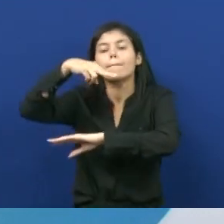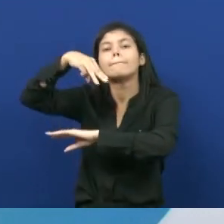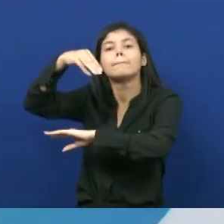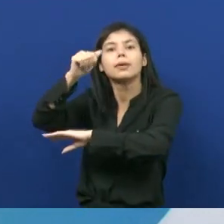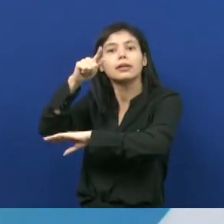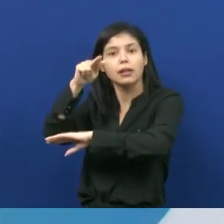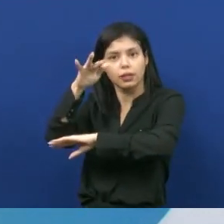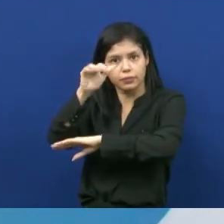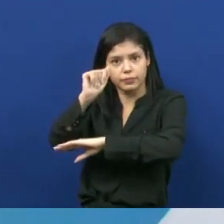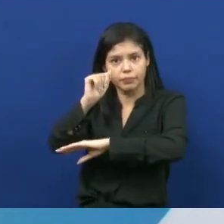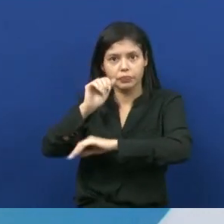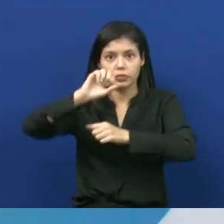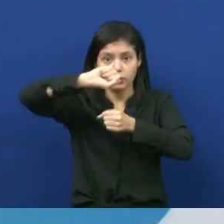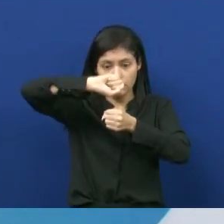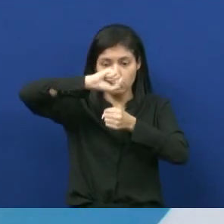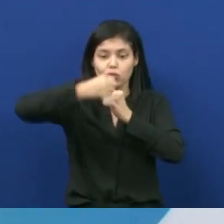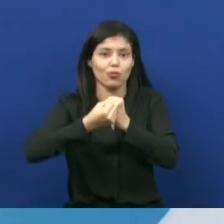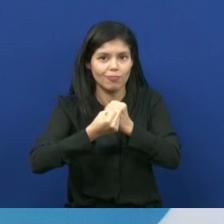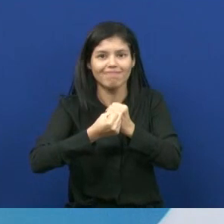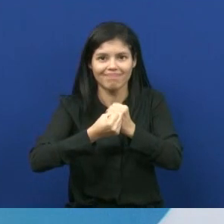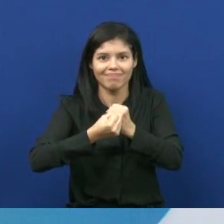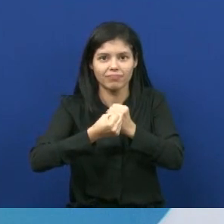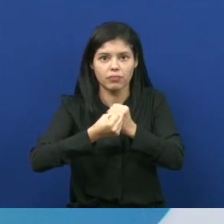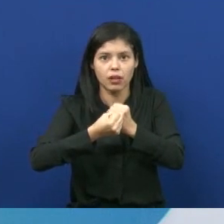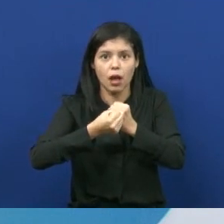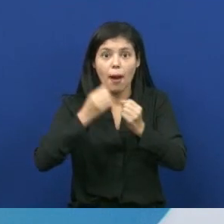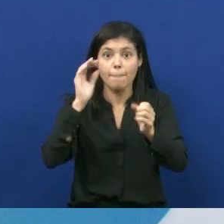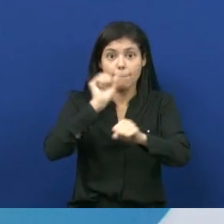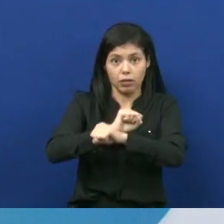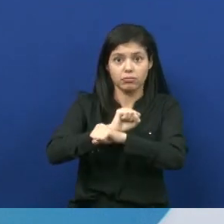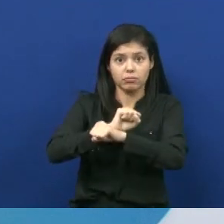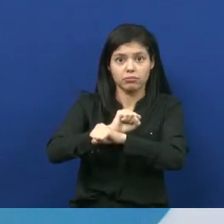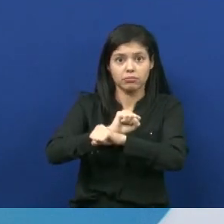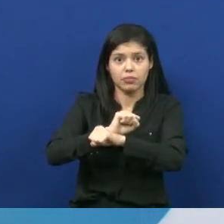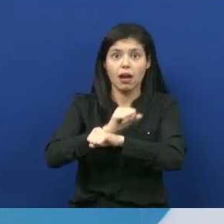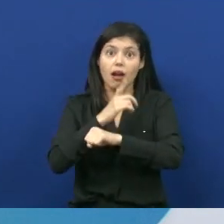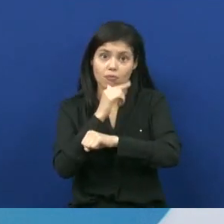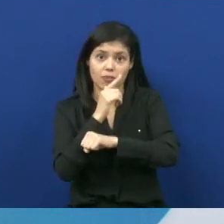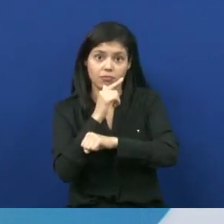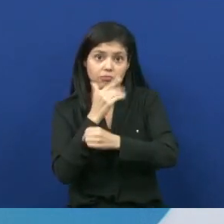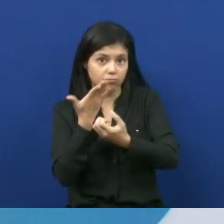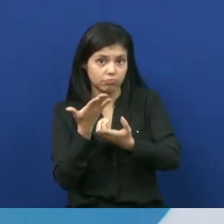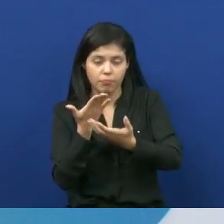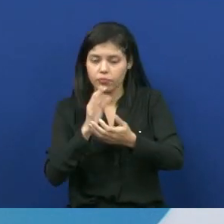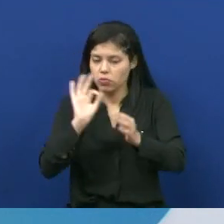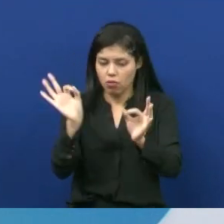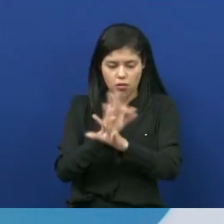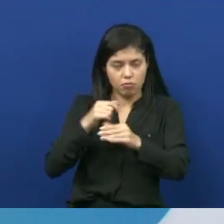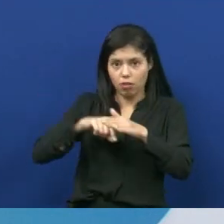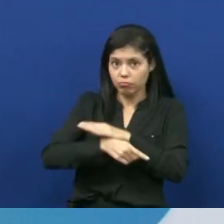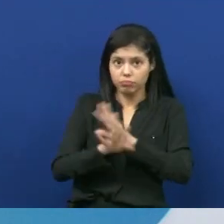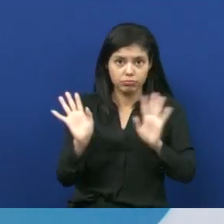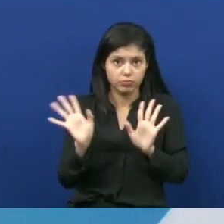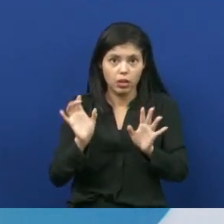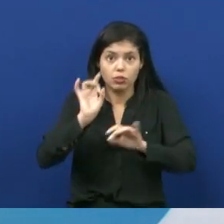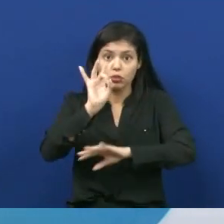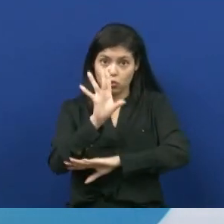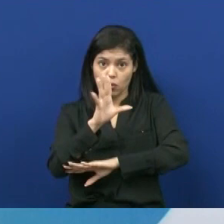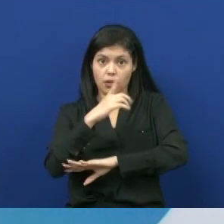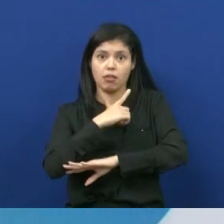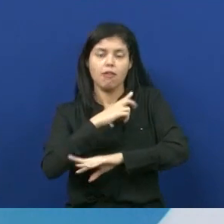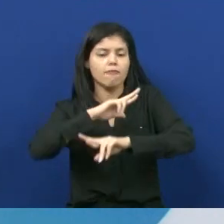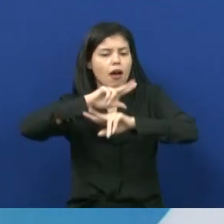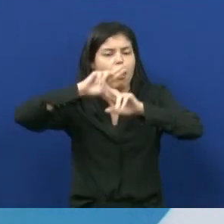mangueira. Se a gente dobra a mangueira, a gente para o fluxo de água, não é? Do que quer que esteja lá dentro. Só que se ela